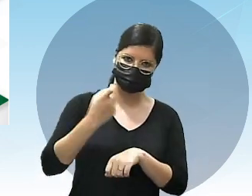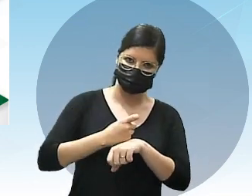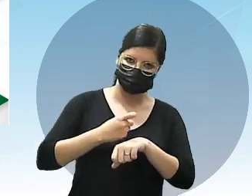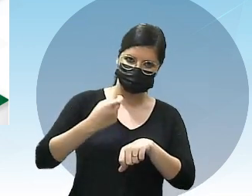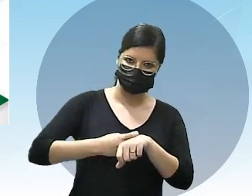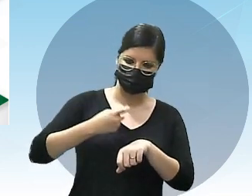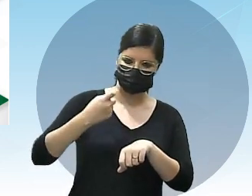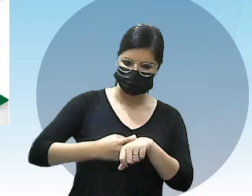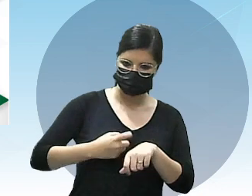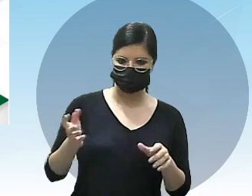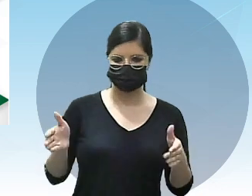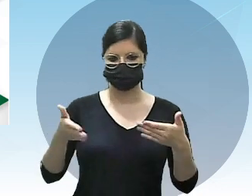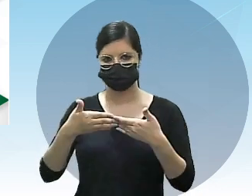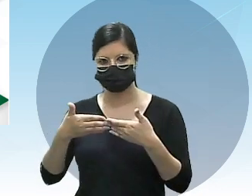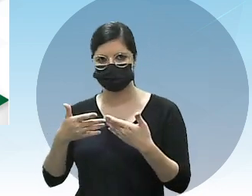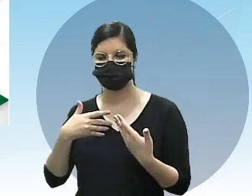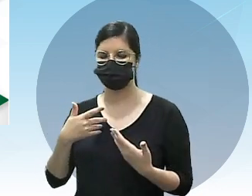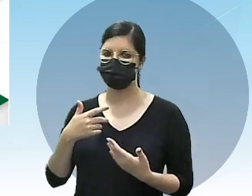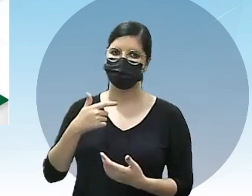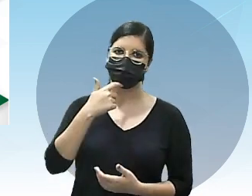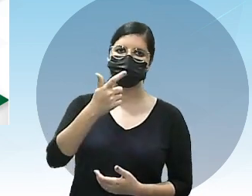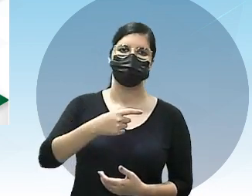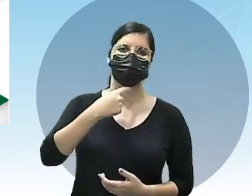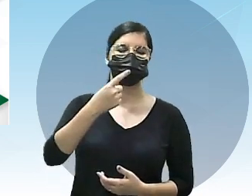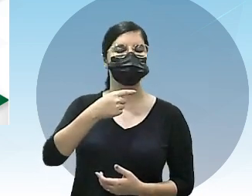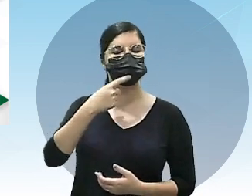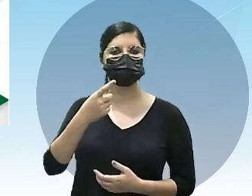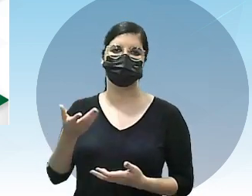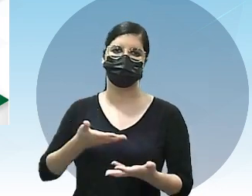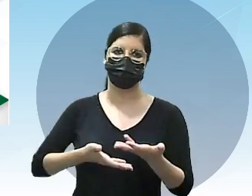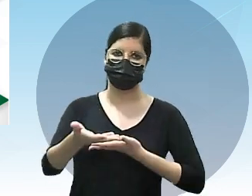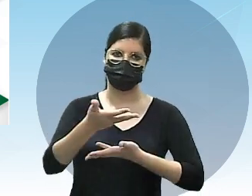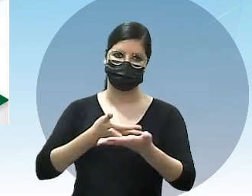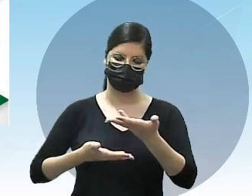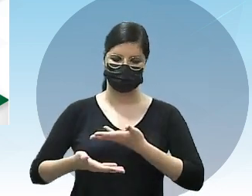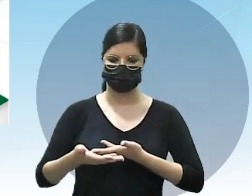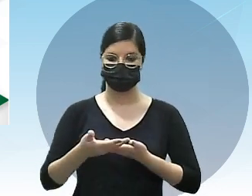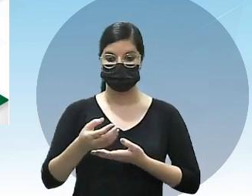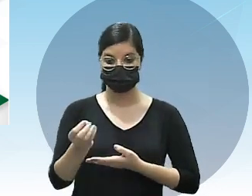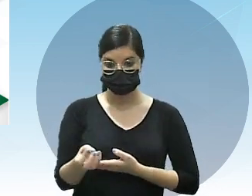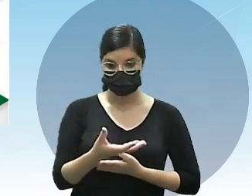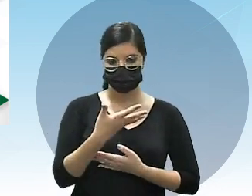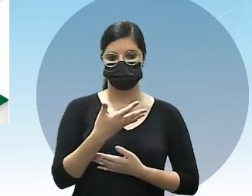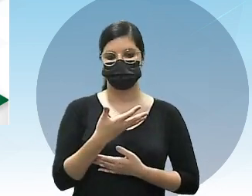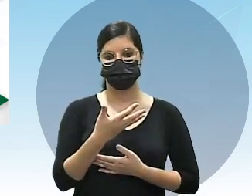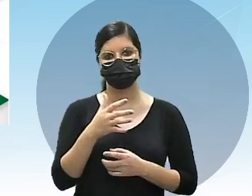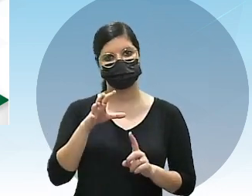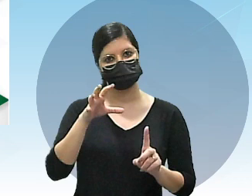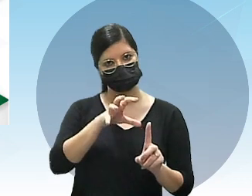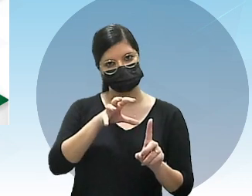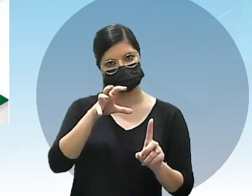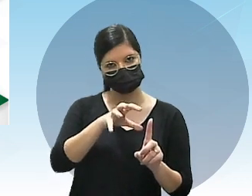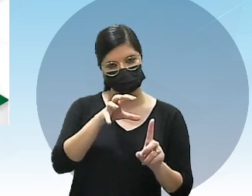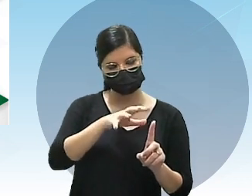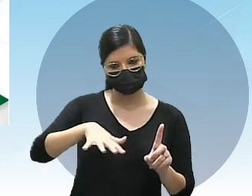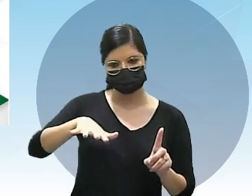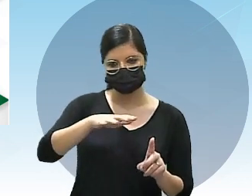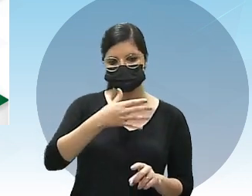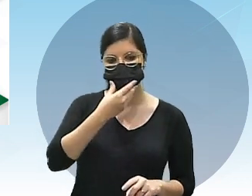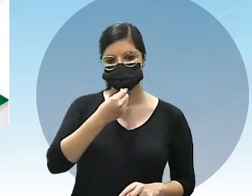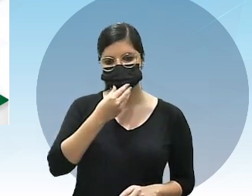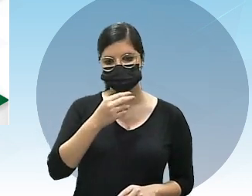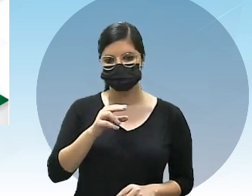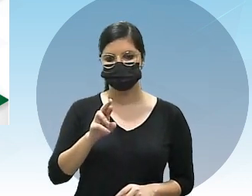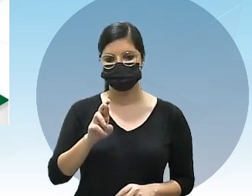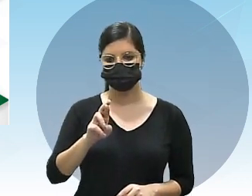mistura quero mais fechadas e que não permitindo tanto a improvisação então em busca de inovações influenciada por pensadores como